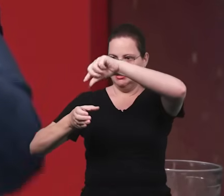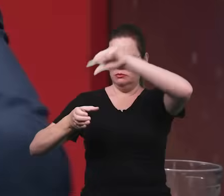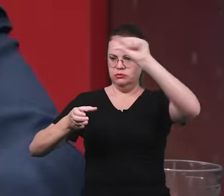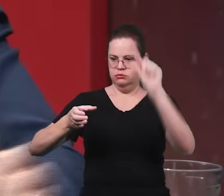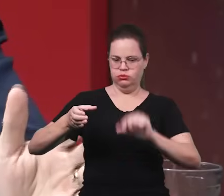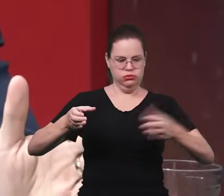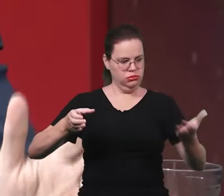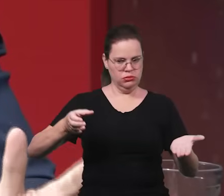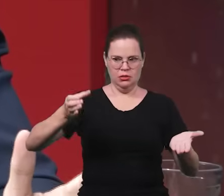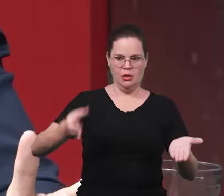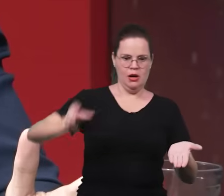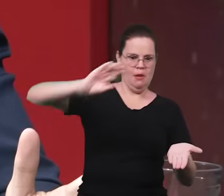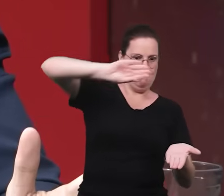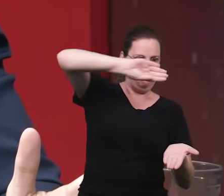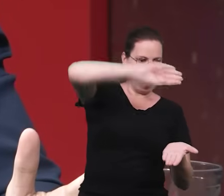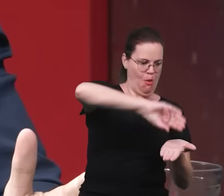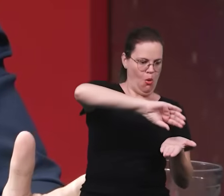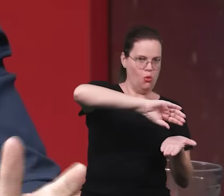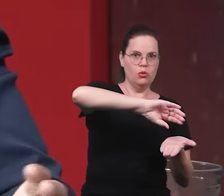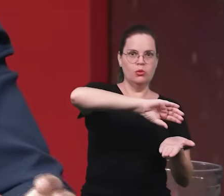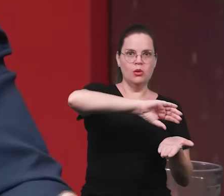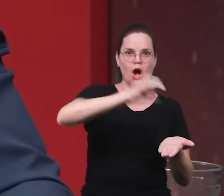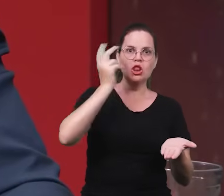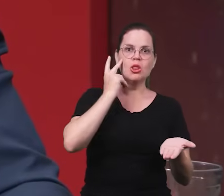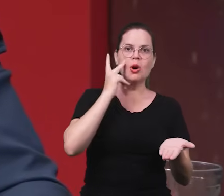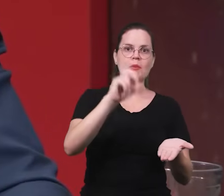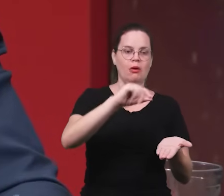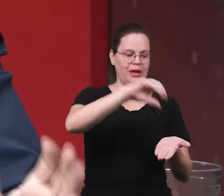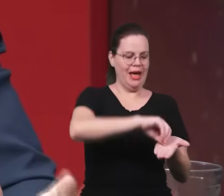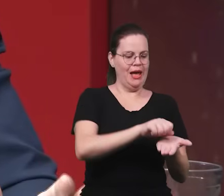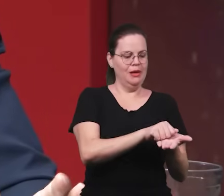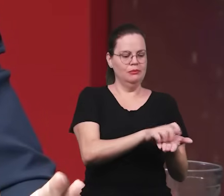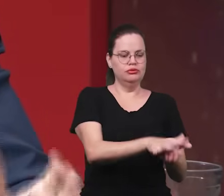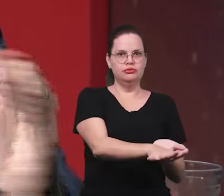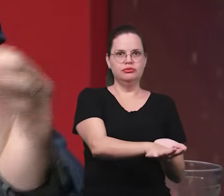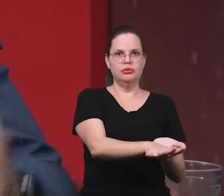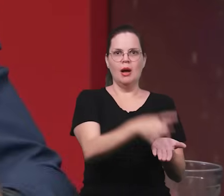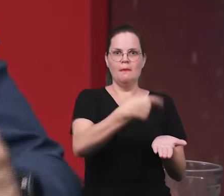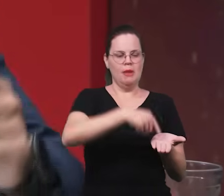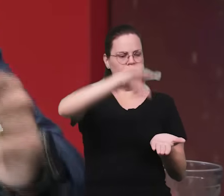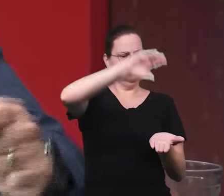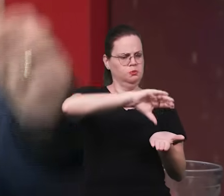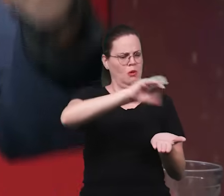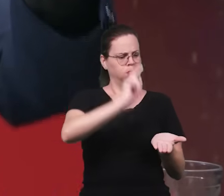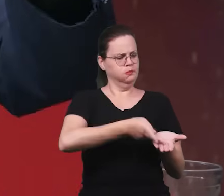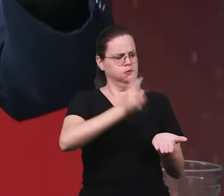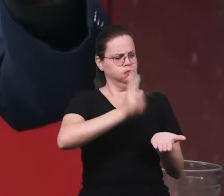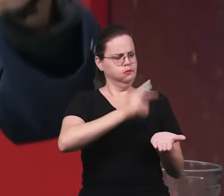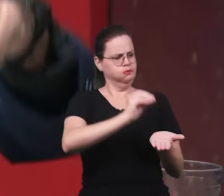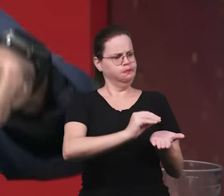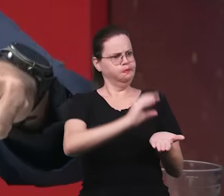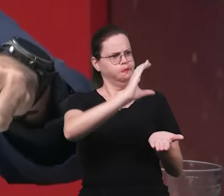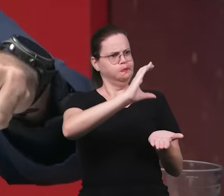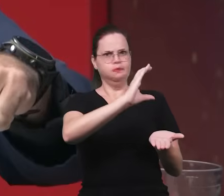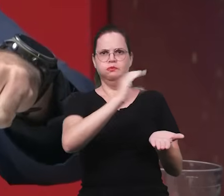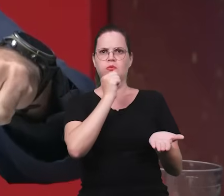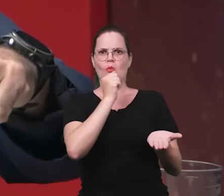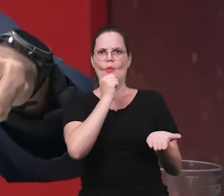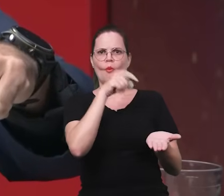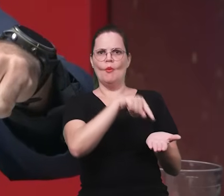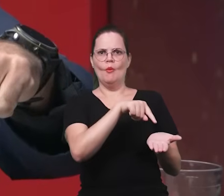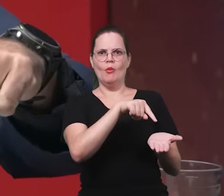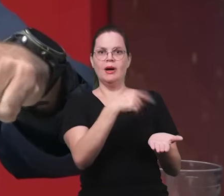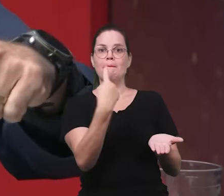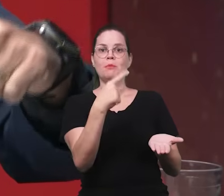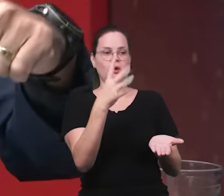quê? Ele vazar totalmente. Sim. Só que aí ele viu que não vazava. Por quê? Porque ali existia uma